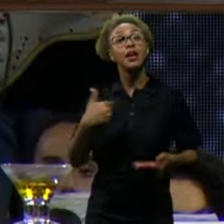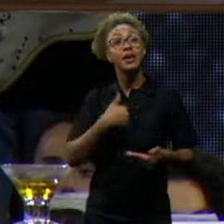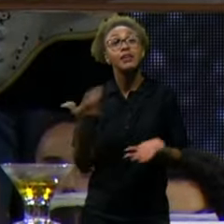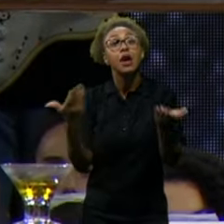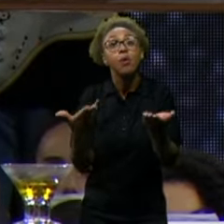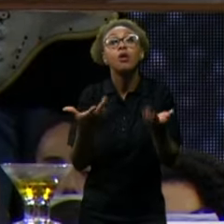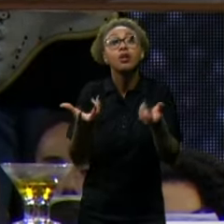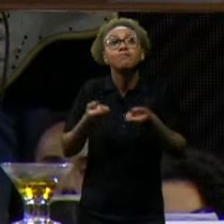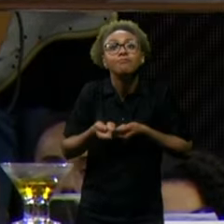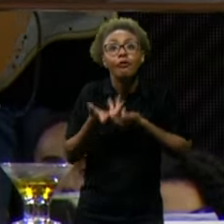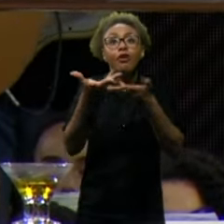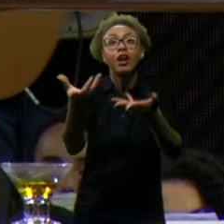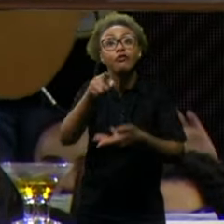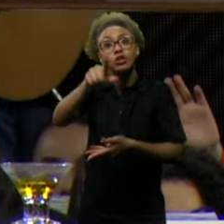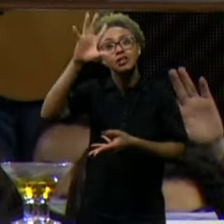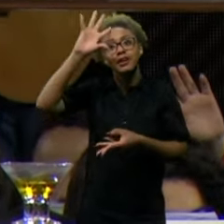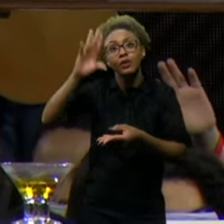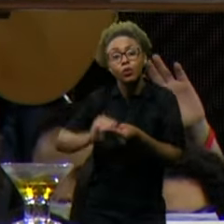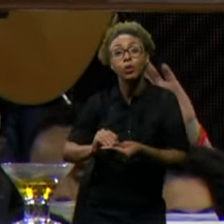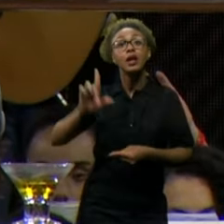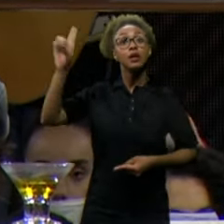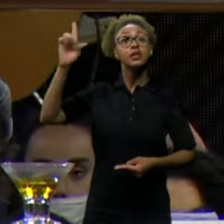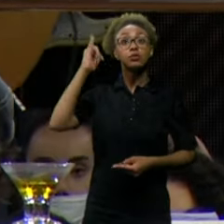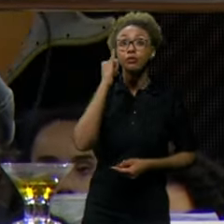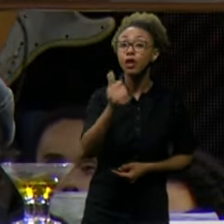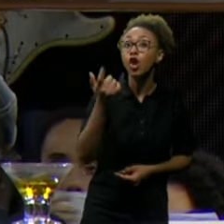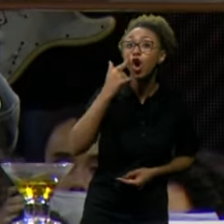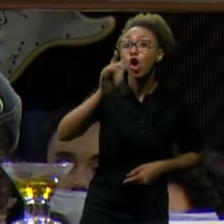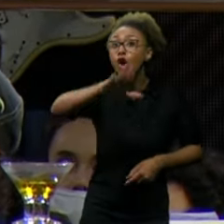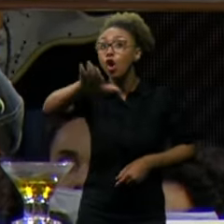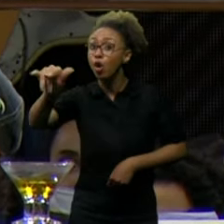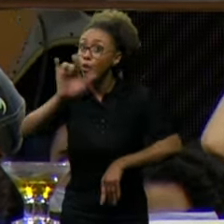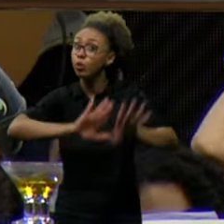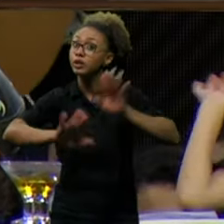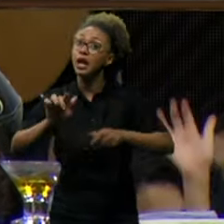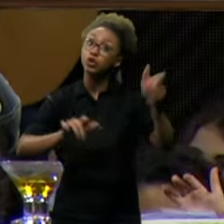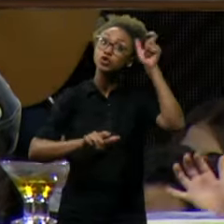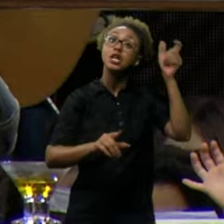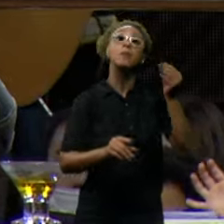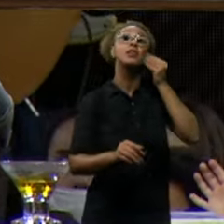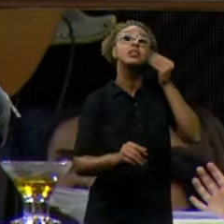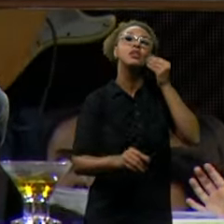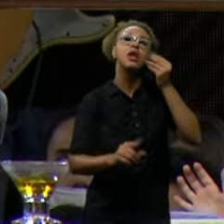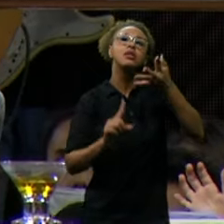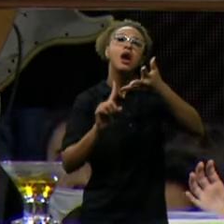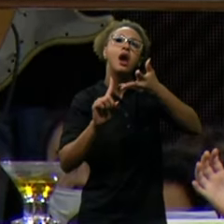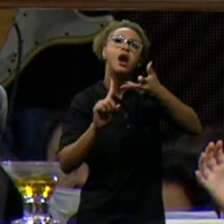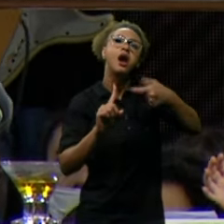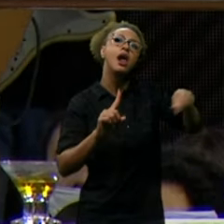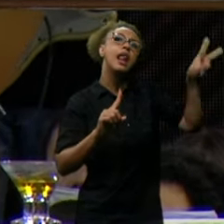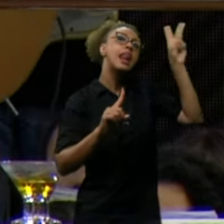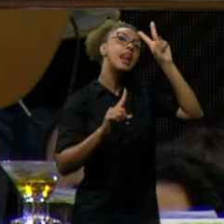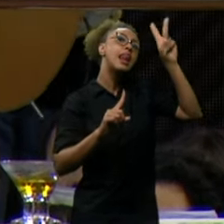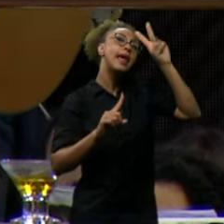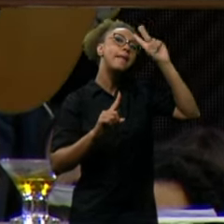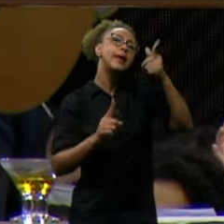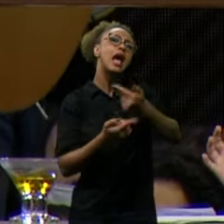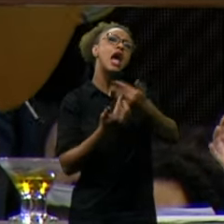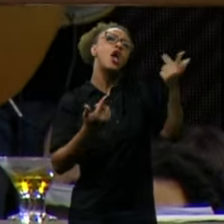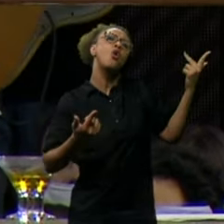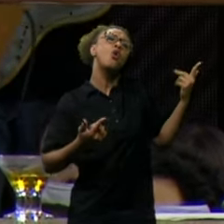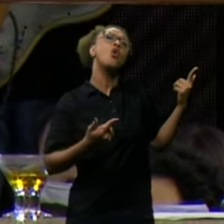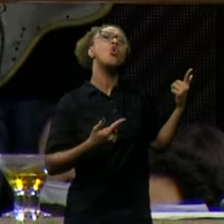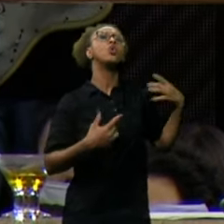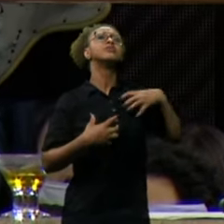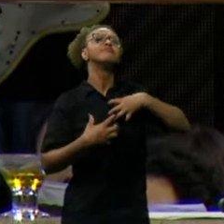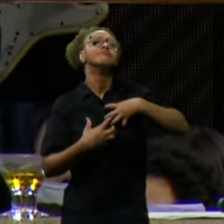isso por ter um entendimento Deus está dizendo ele cuidado Satanás vai tentar te seduzir como um tapete vivas